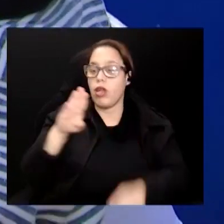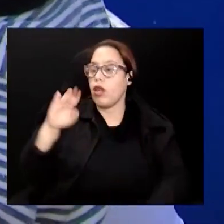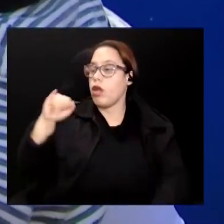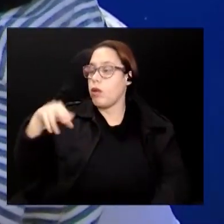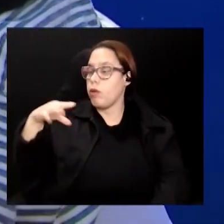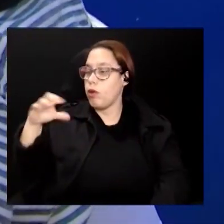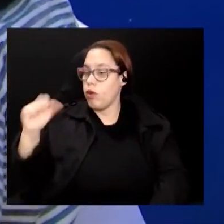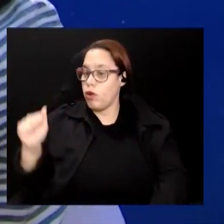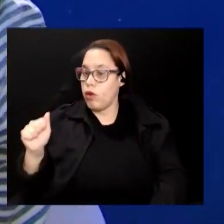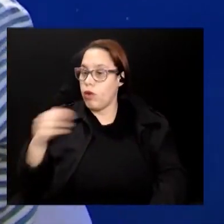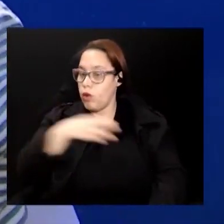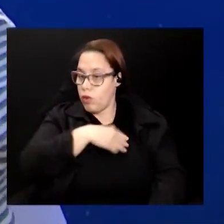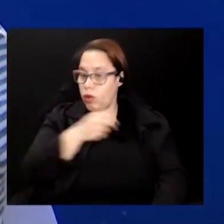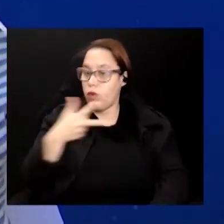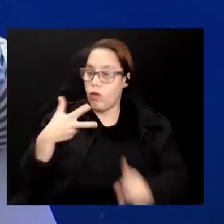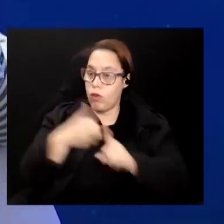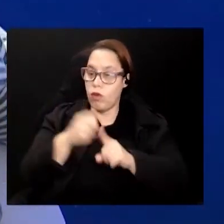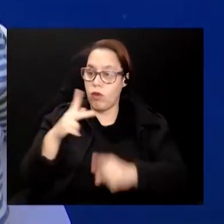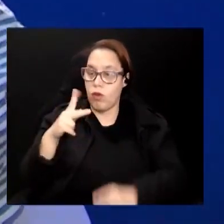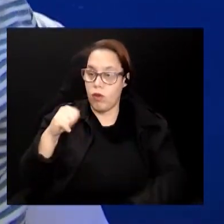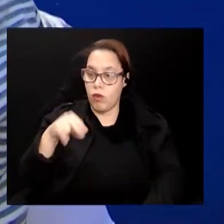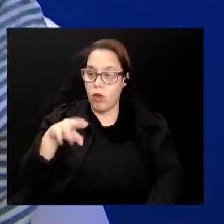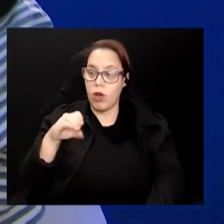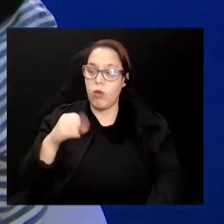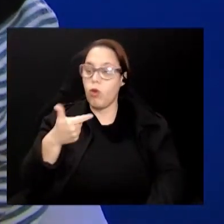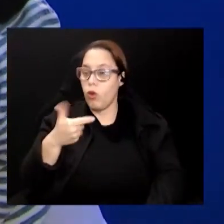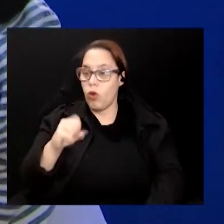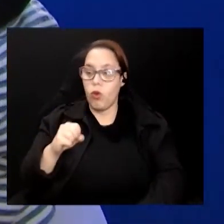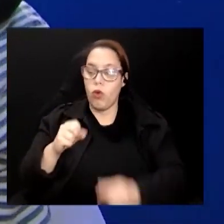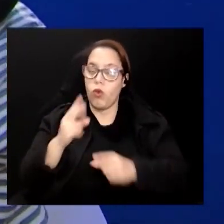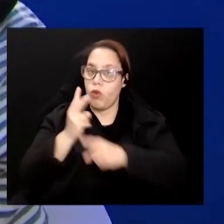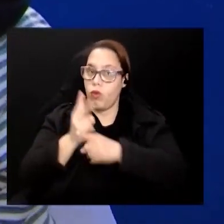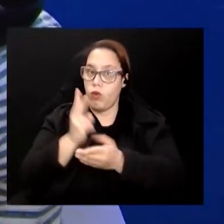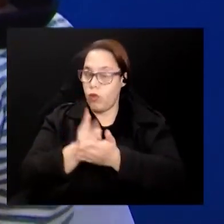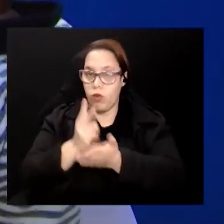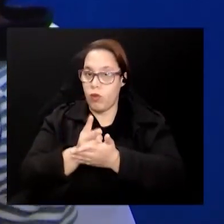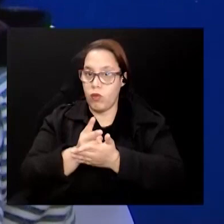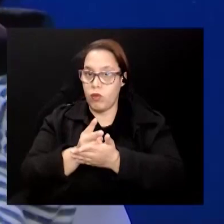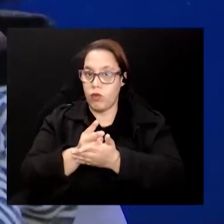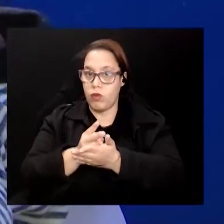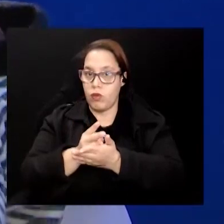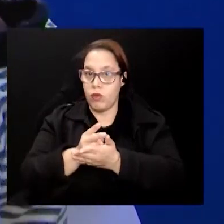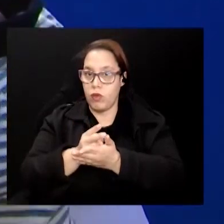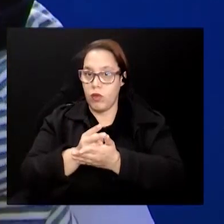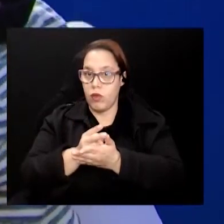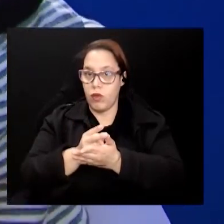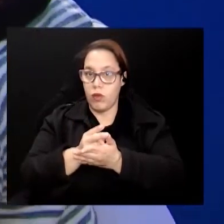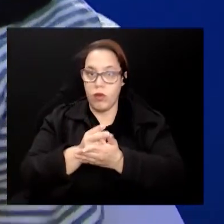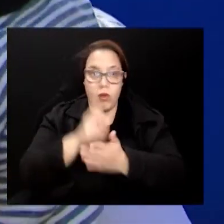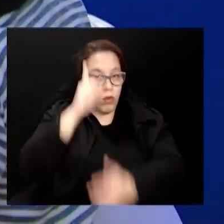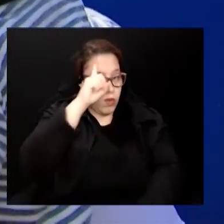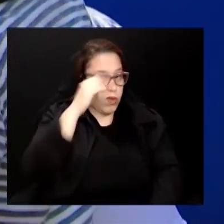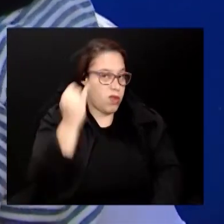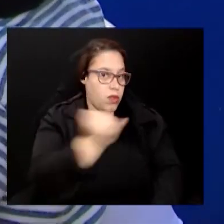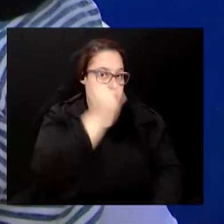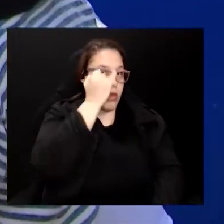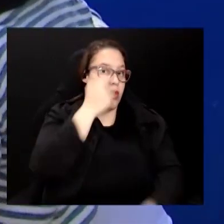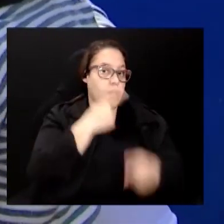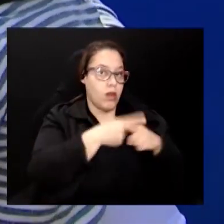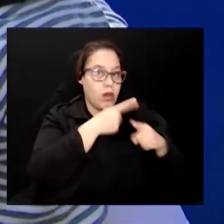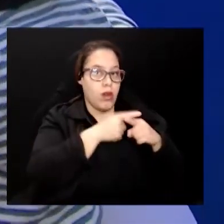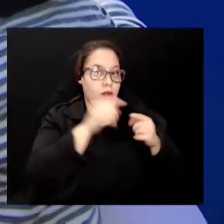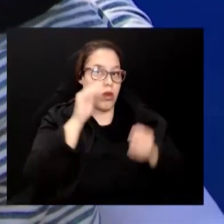tomar a pneumovinte, né? Qual a importância de manter as vacinações em dia? Eu acredito que seja muito importante, né? Porque eles são muito pequenininhos, então eles precisam